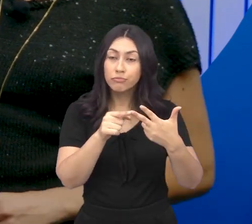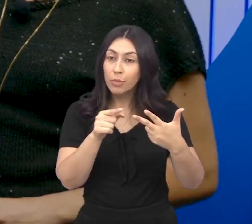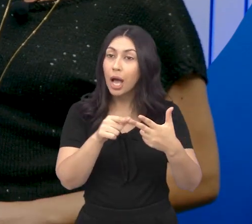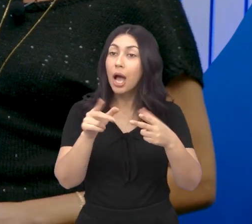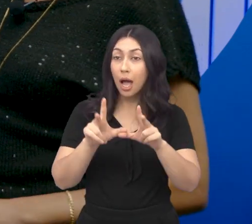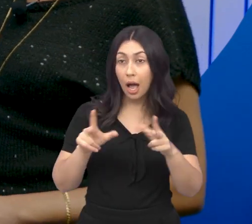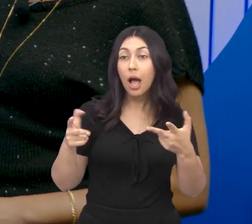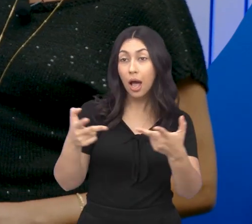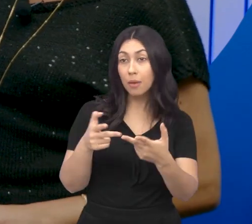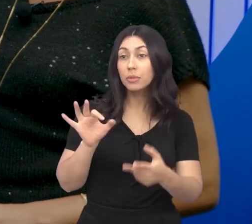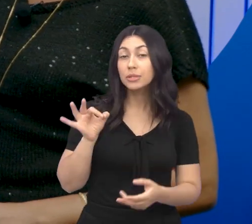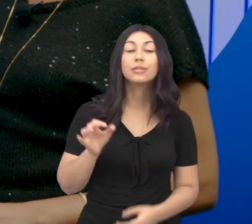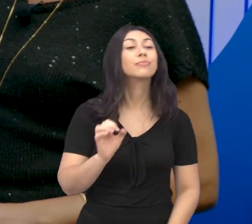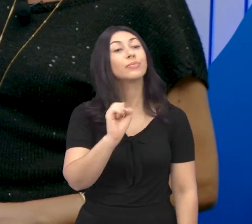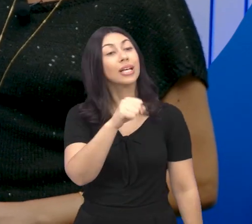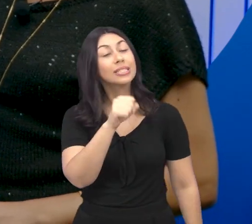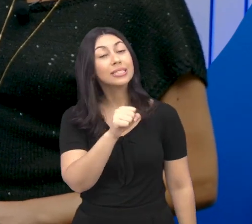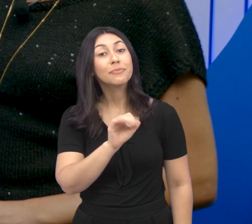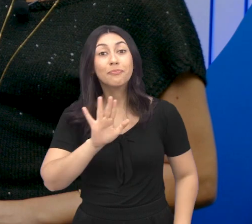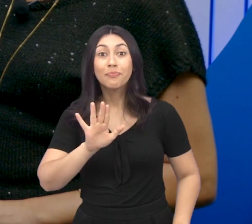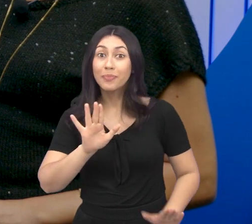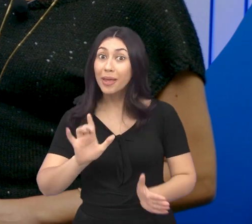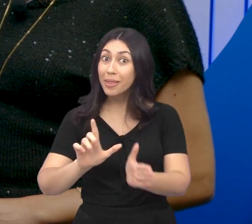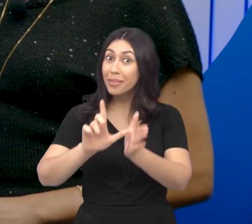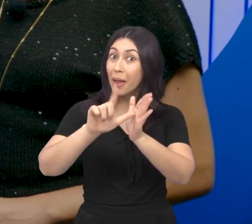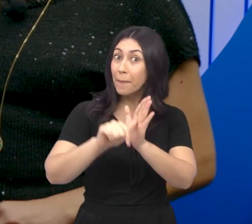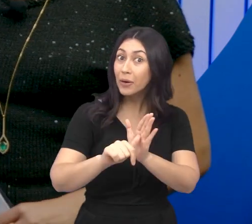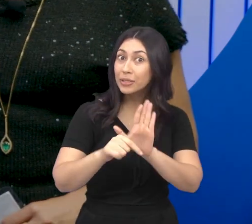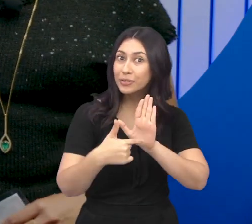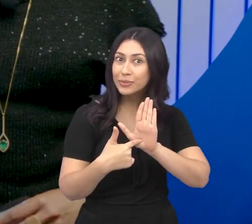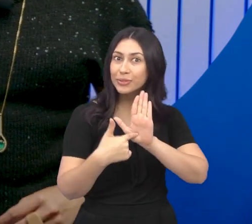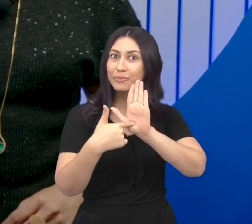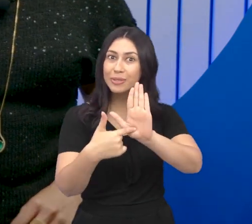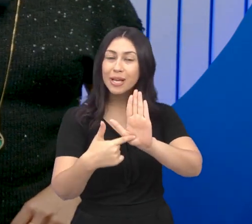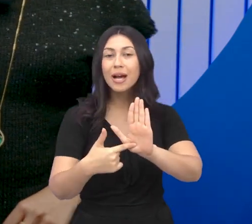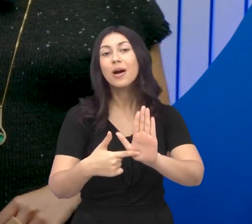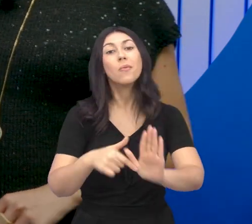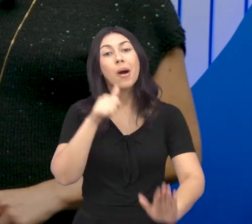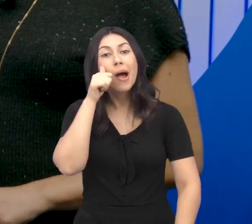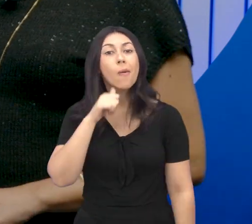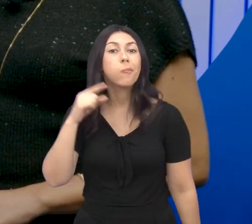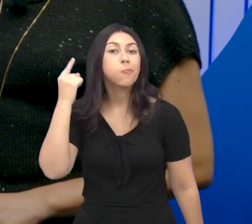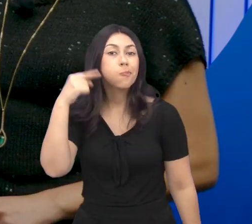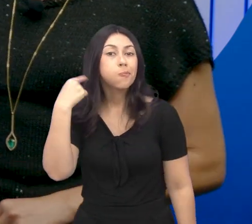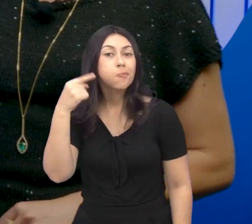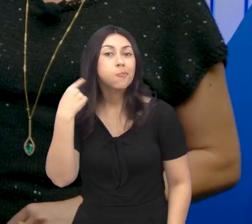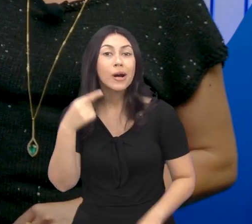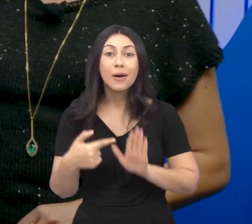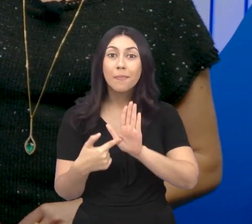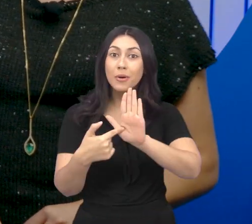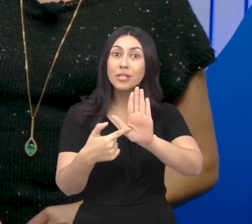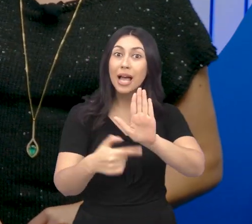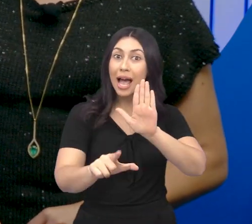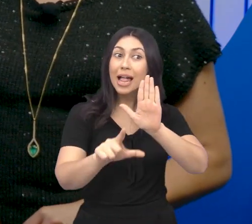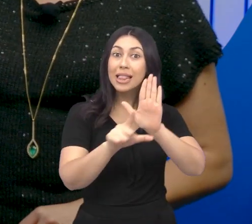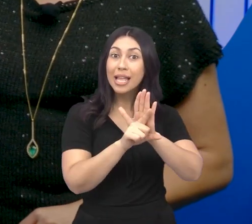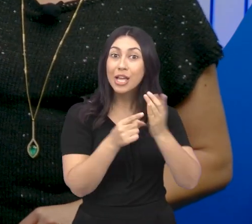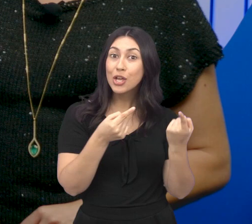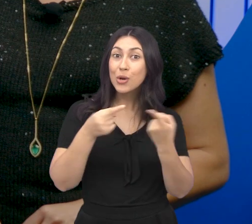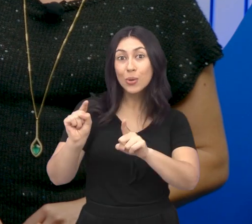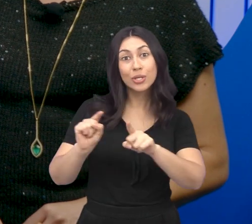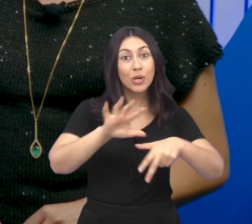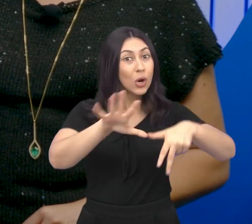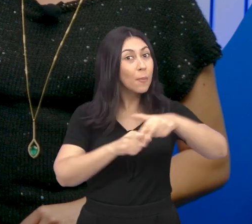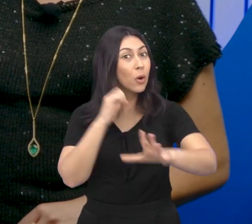câmaras municipais, não é isso, Marvin? É isso mesmo. E olha só, no próximo bloco a gente traz uma advogada para falar da Lei Anticorrupção,